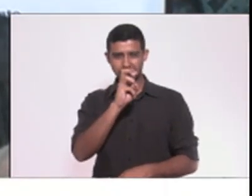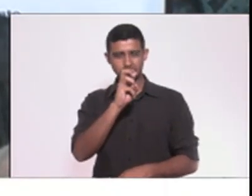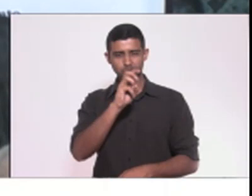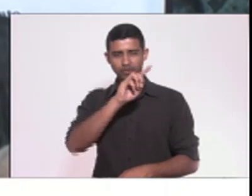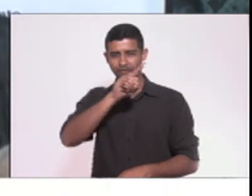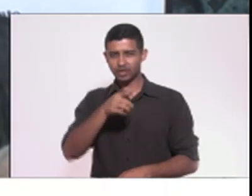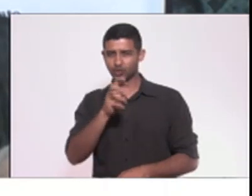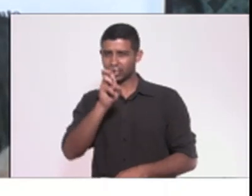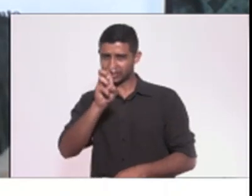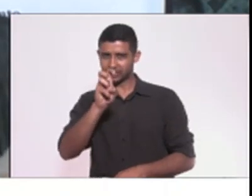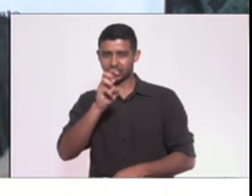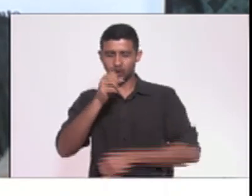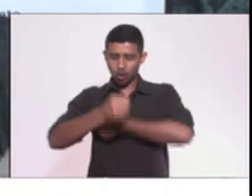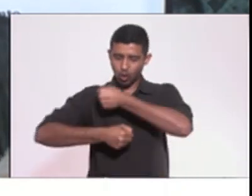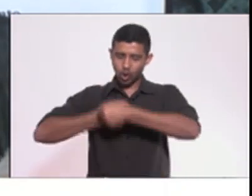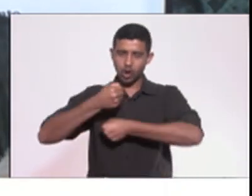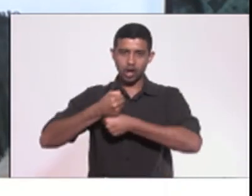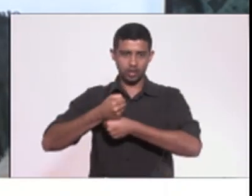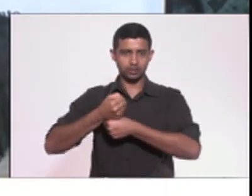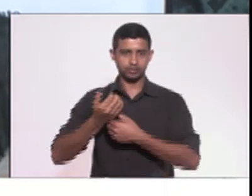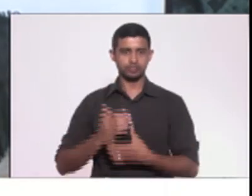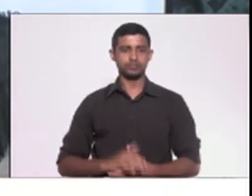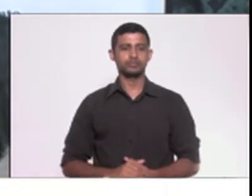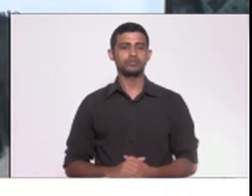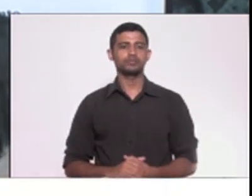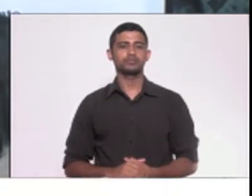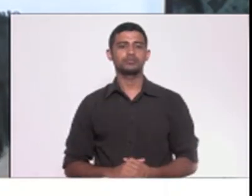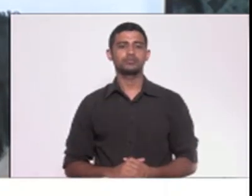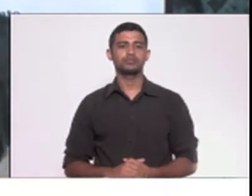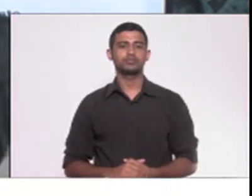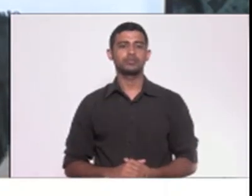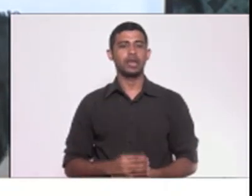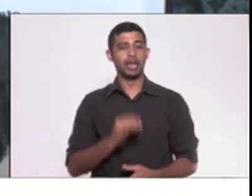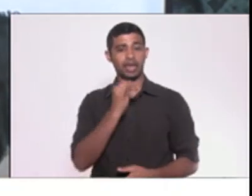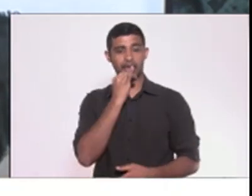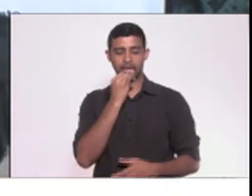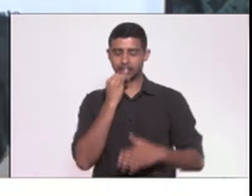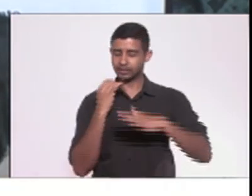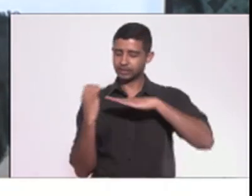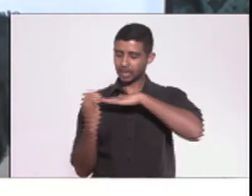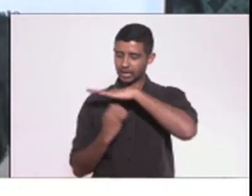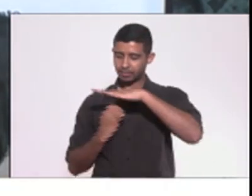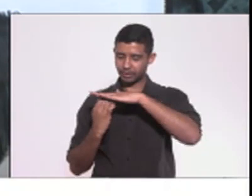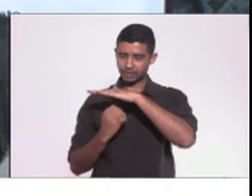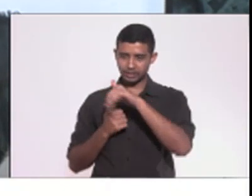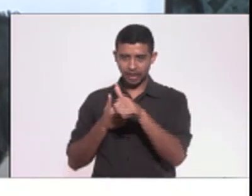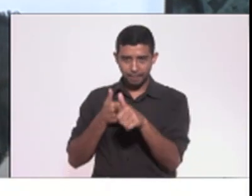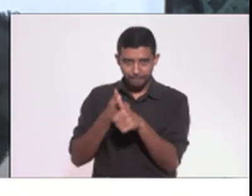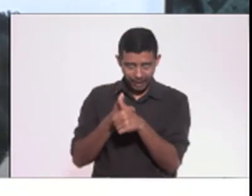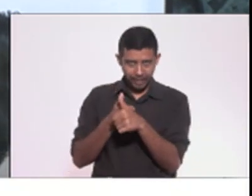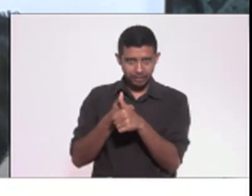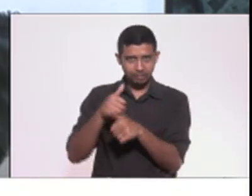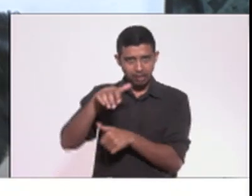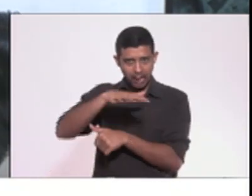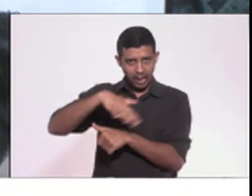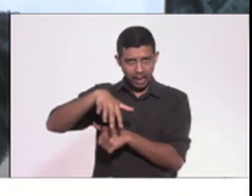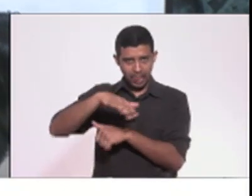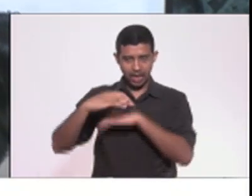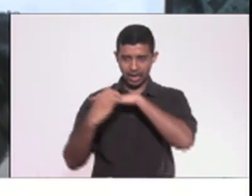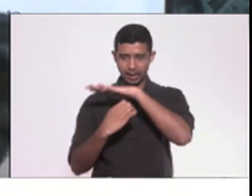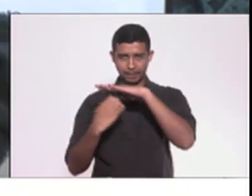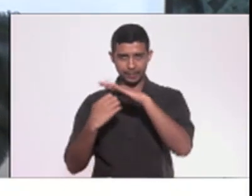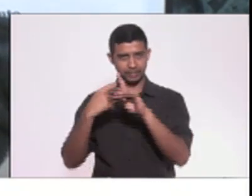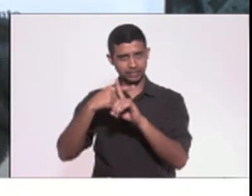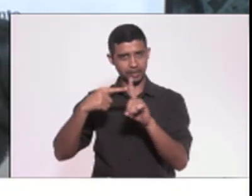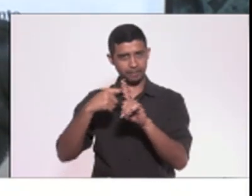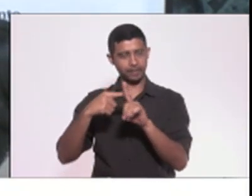porque é TJLP pura. Quando a empresa está mais próxima do porte da média empresa, porque aí a